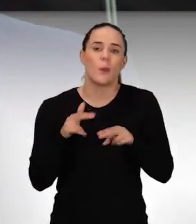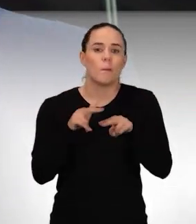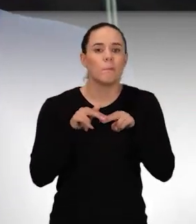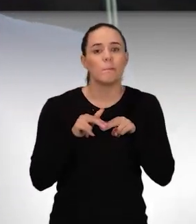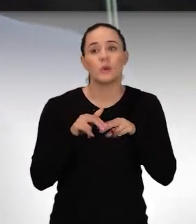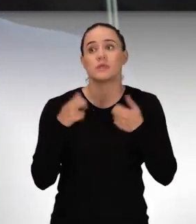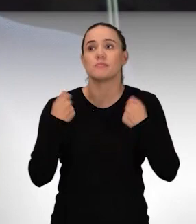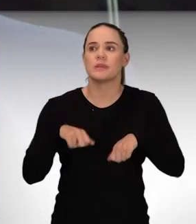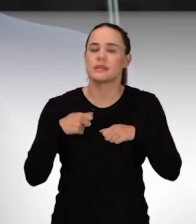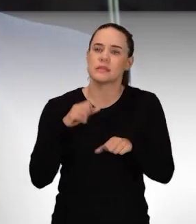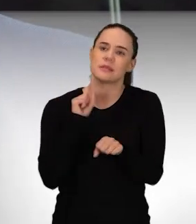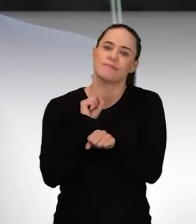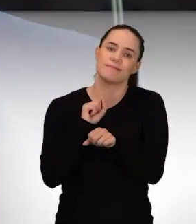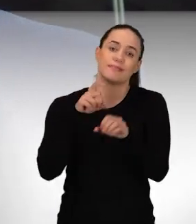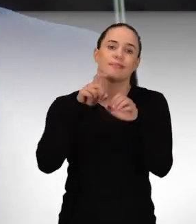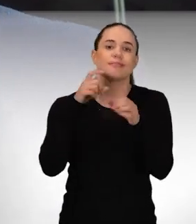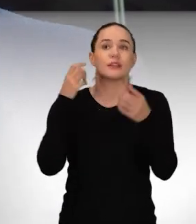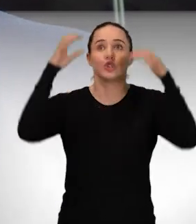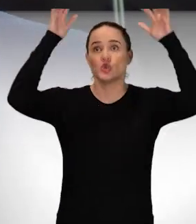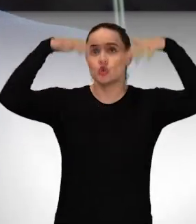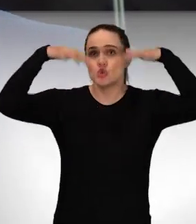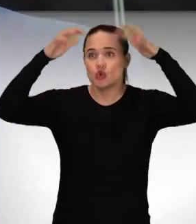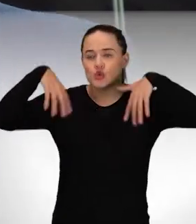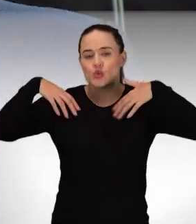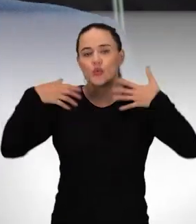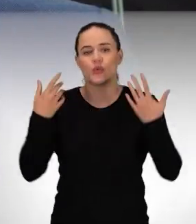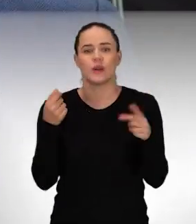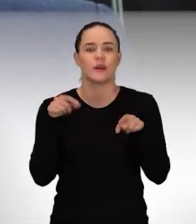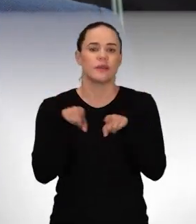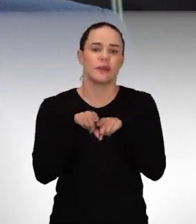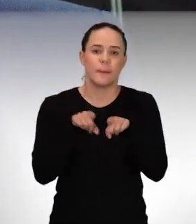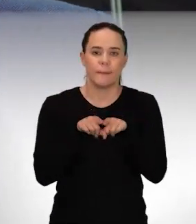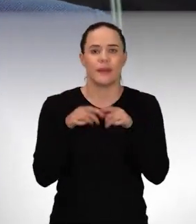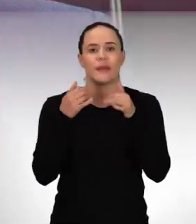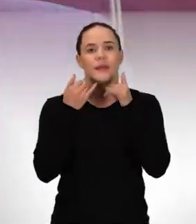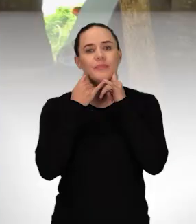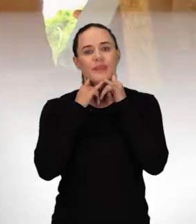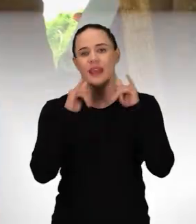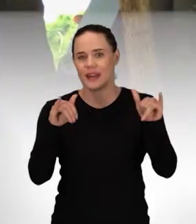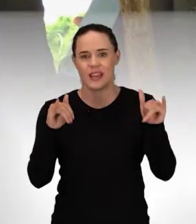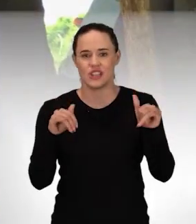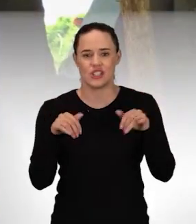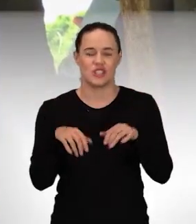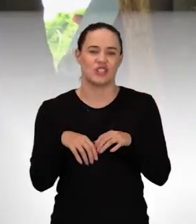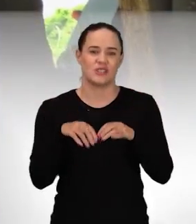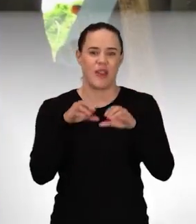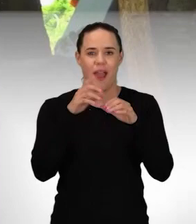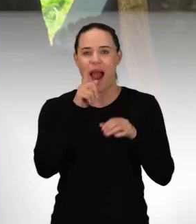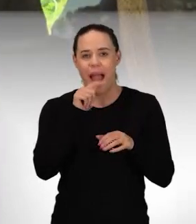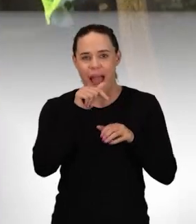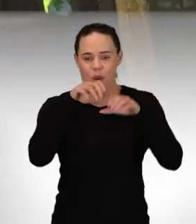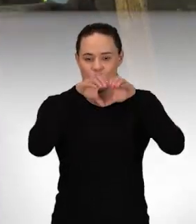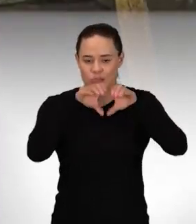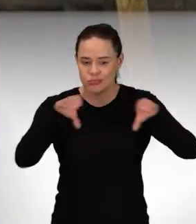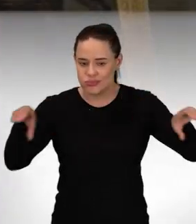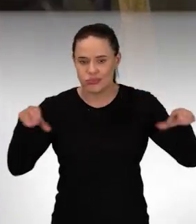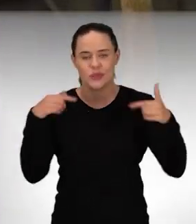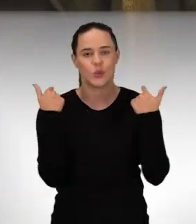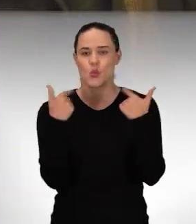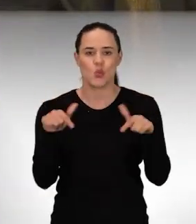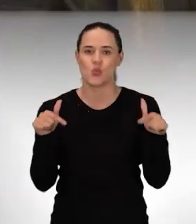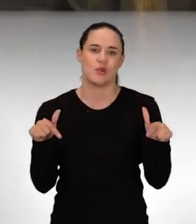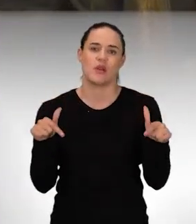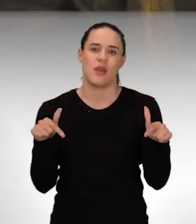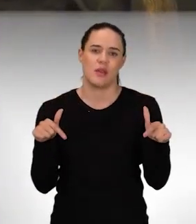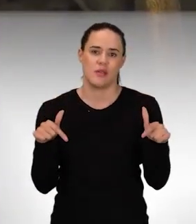decorre das chuvas. Fora que sem energia eles não conseguem trazer água encanada para casa, então acaba trazendo água